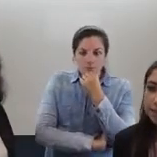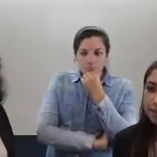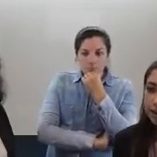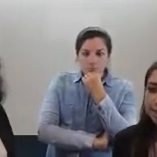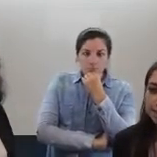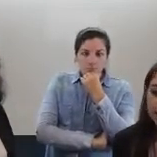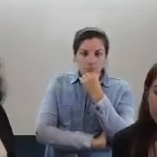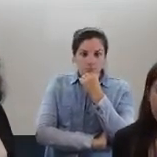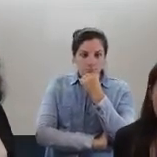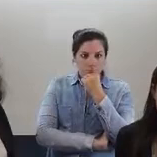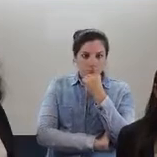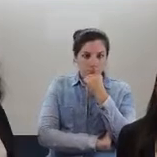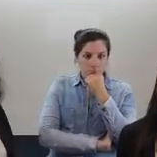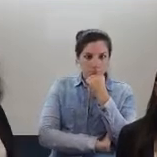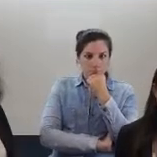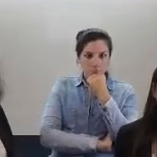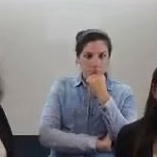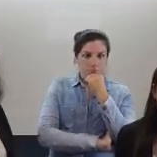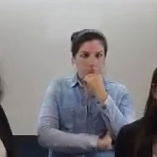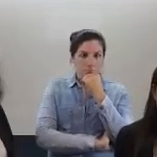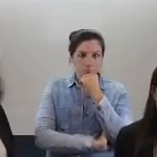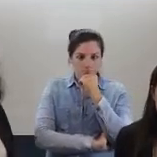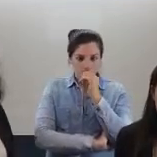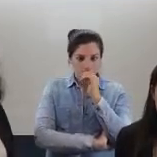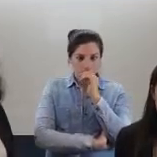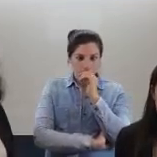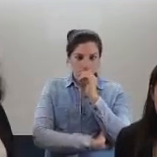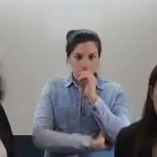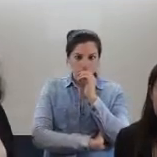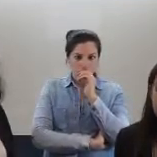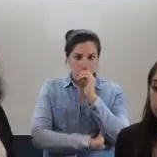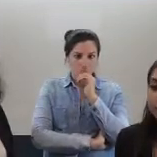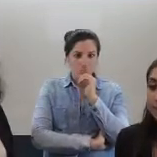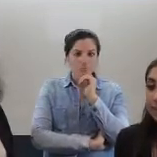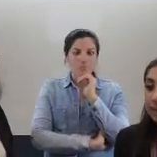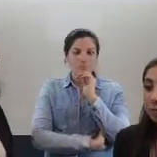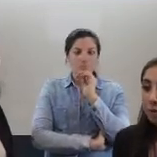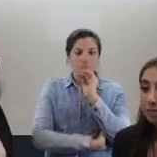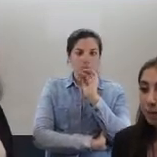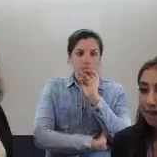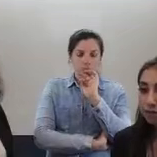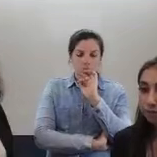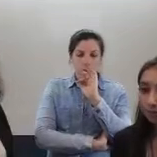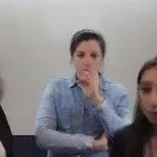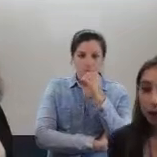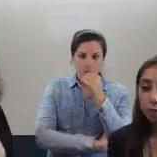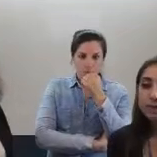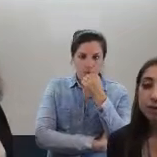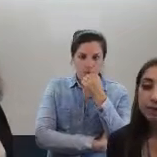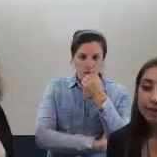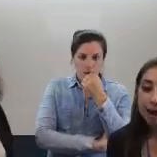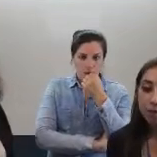Então, essa é a interface. Gente, dentro do portal de periódicos, vocês têm lá no Meu Espaço